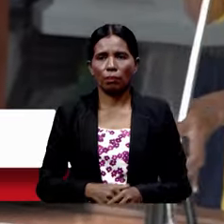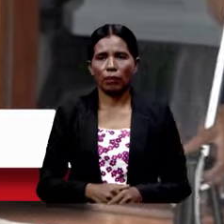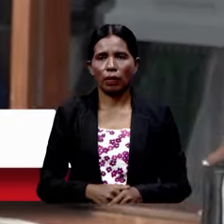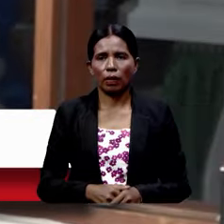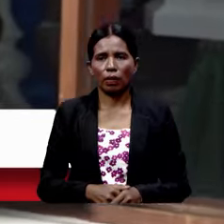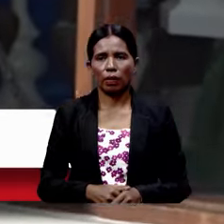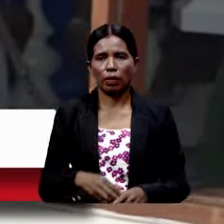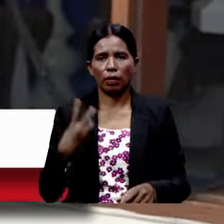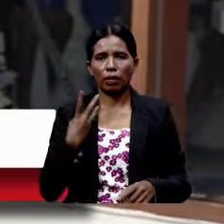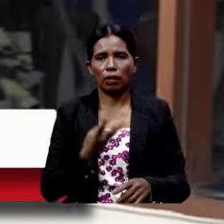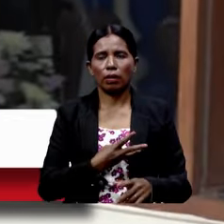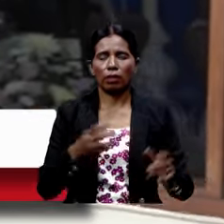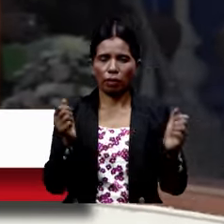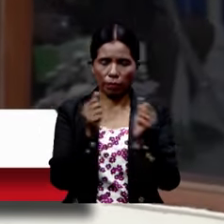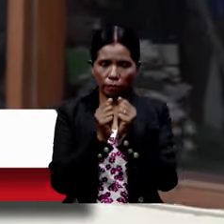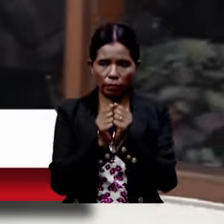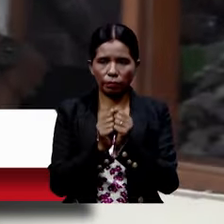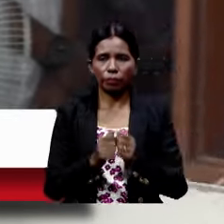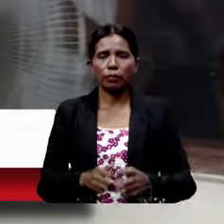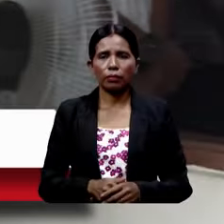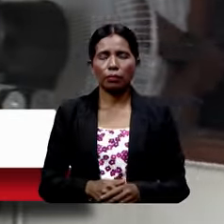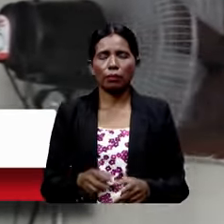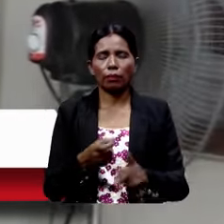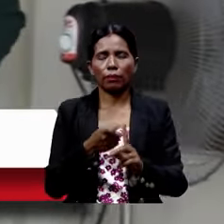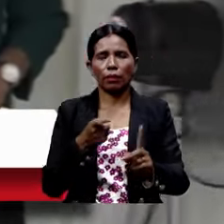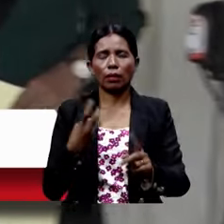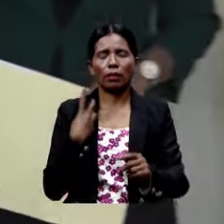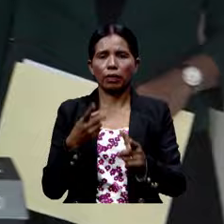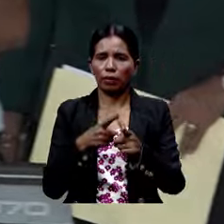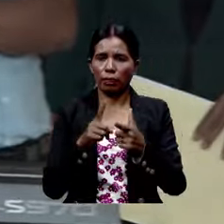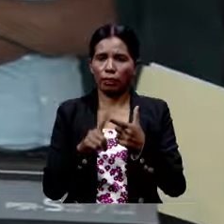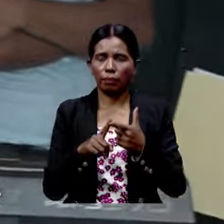E demais, o sinita que coitia,